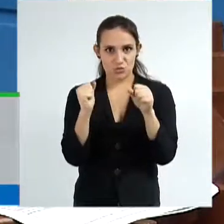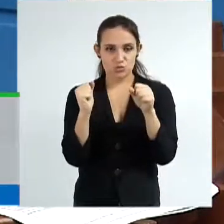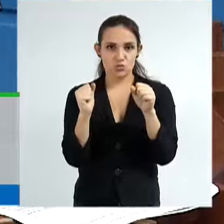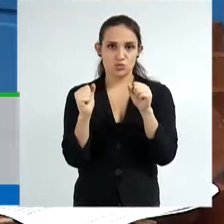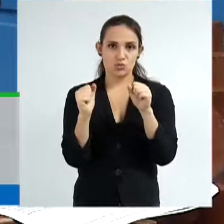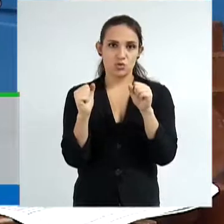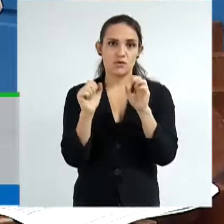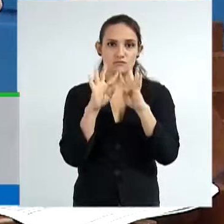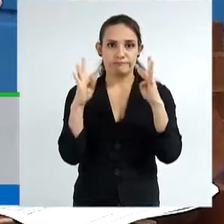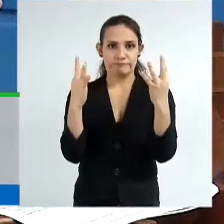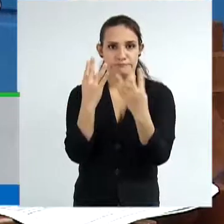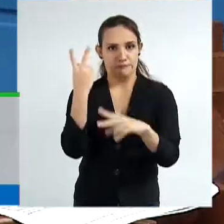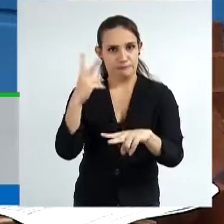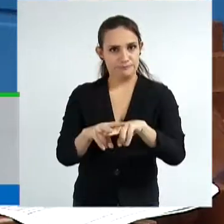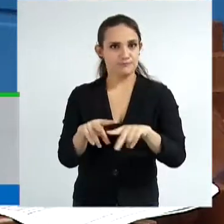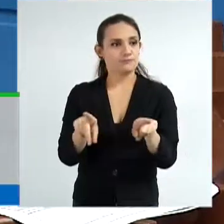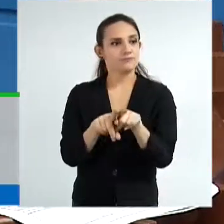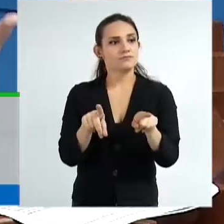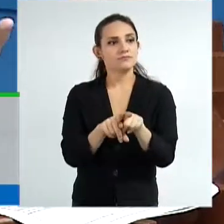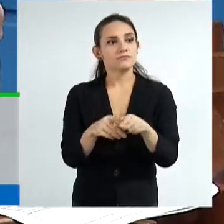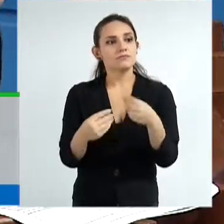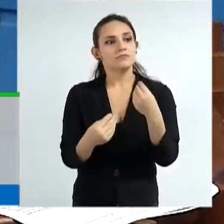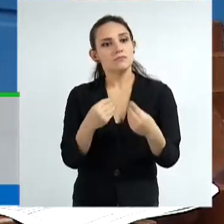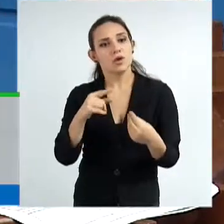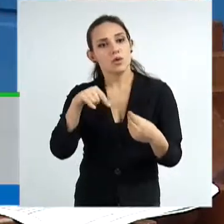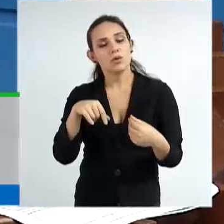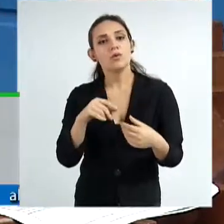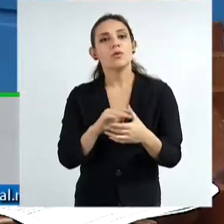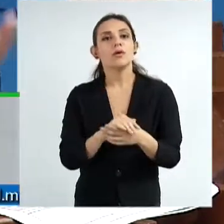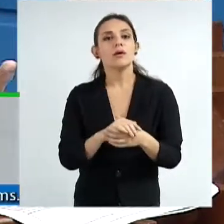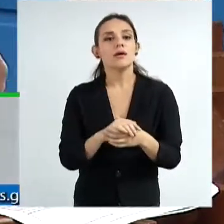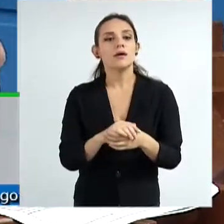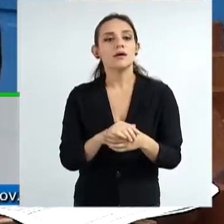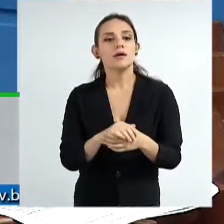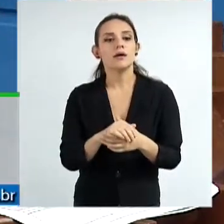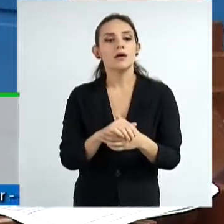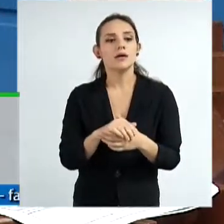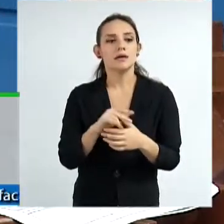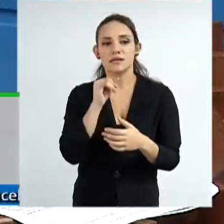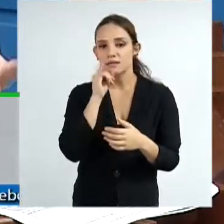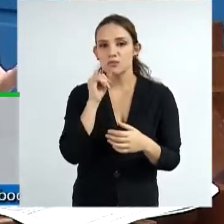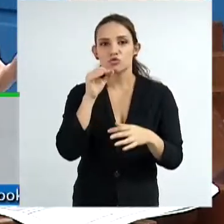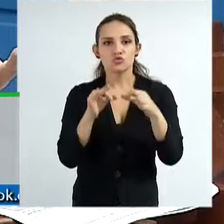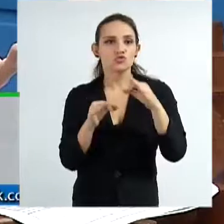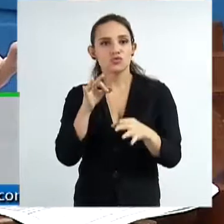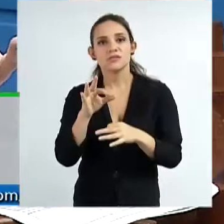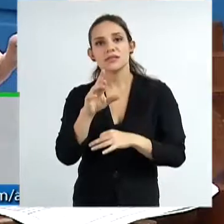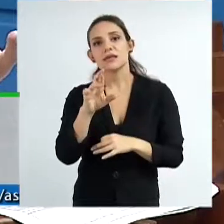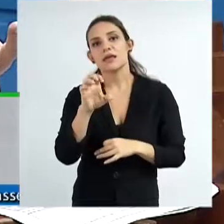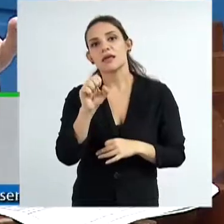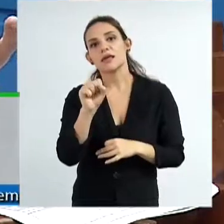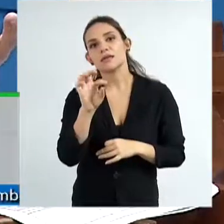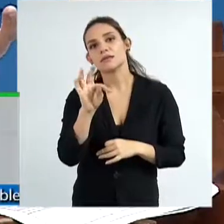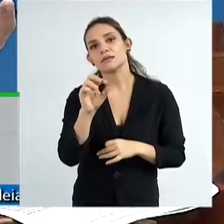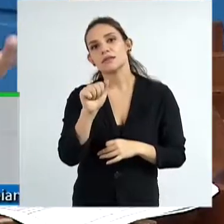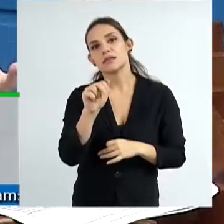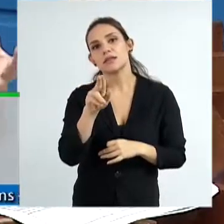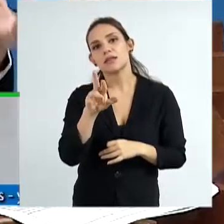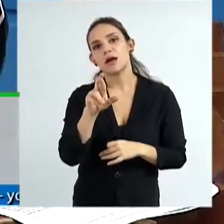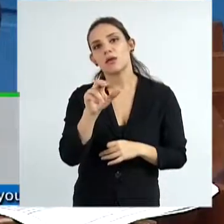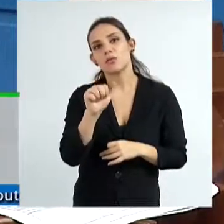questão das penas alternativas, da justiça restaurativa, de outras formas de